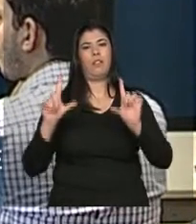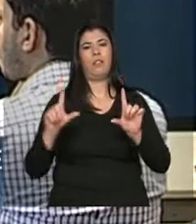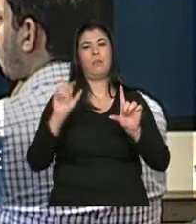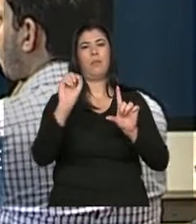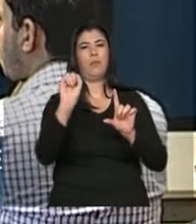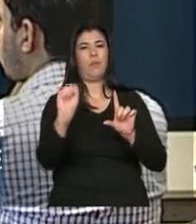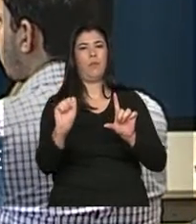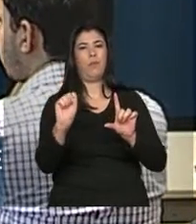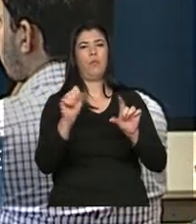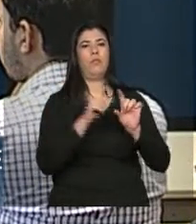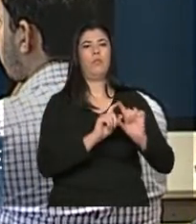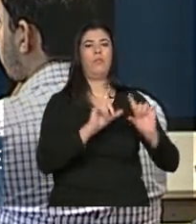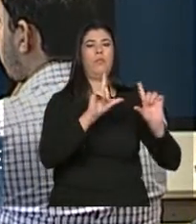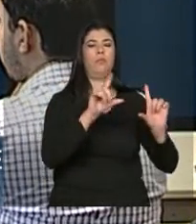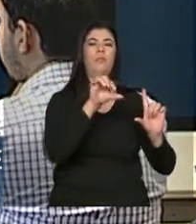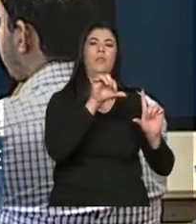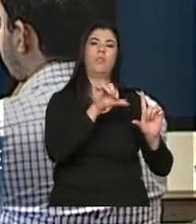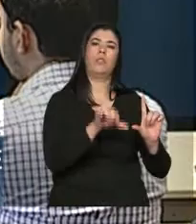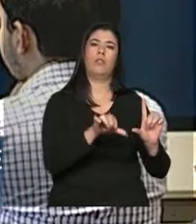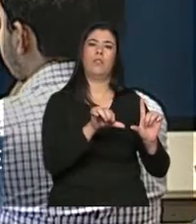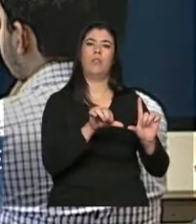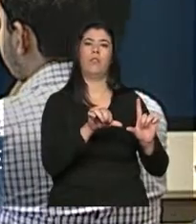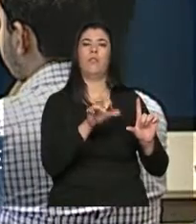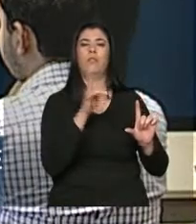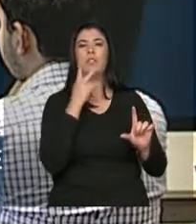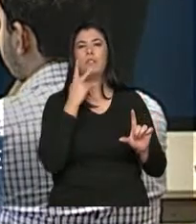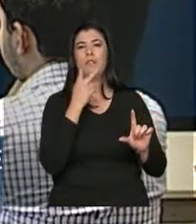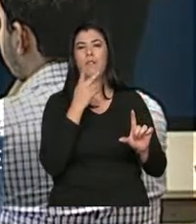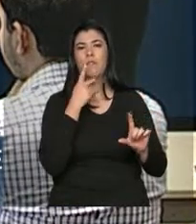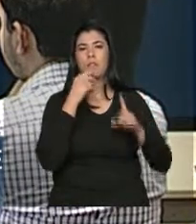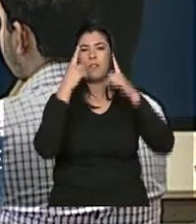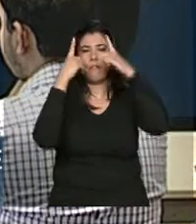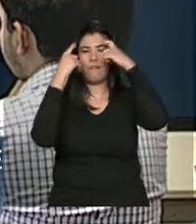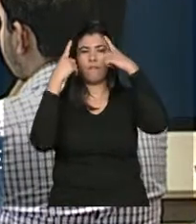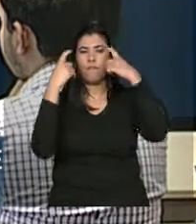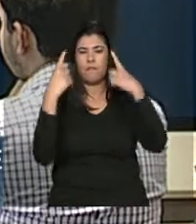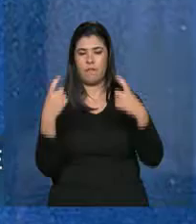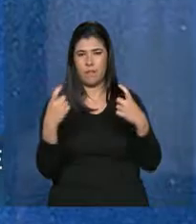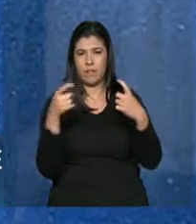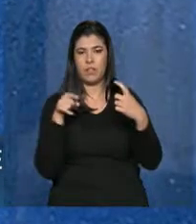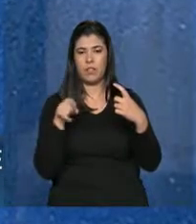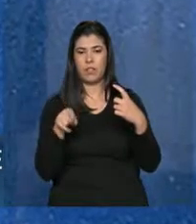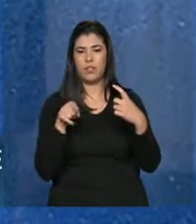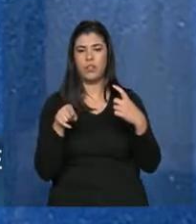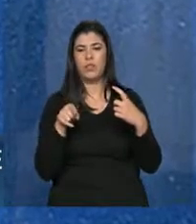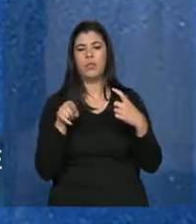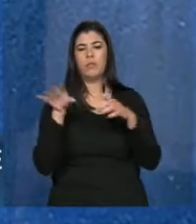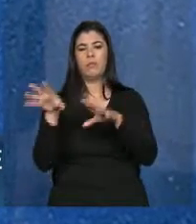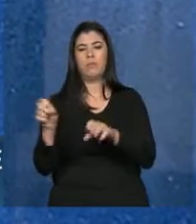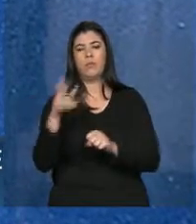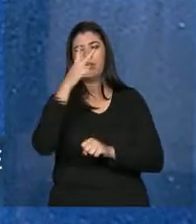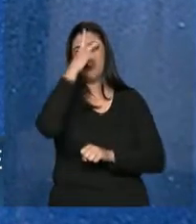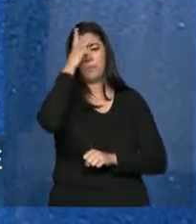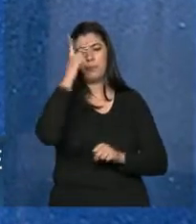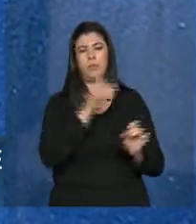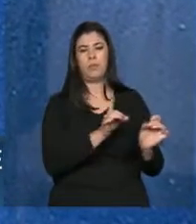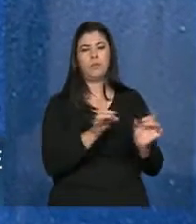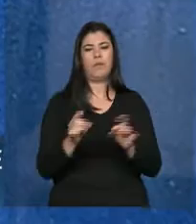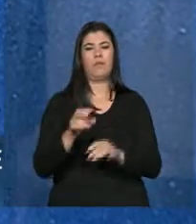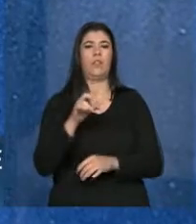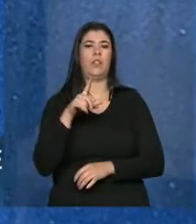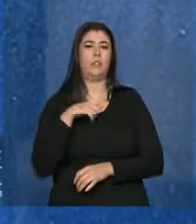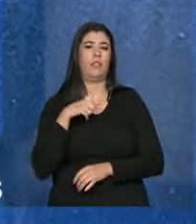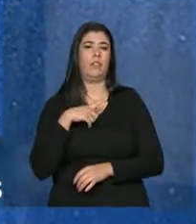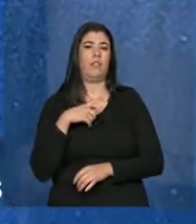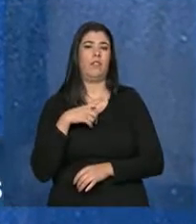9, porque a tabela diz vítimas de tráfico de pessoas, essa tabela que a fonte é o MRE. E o texto também diz, por